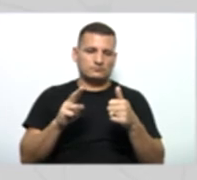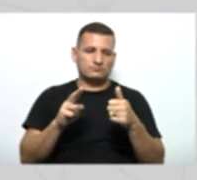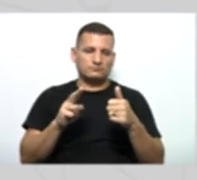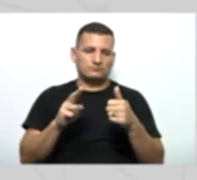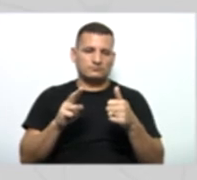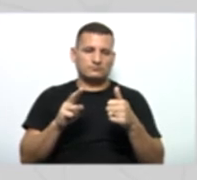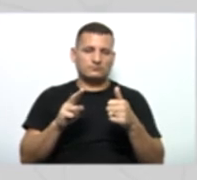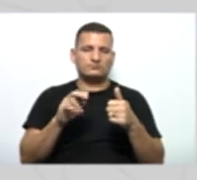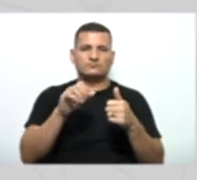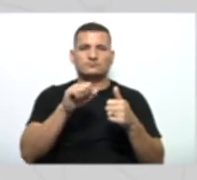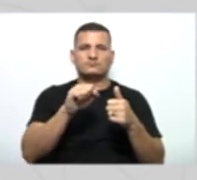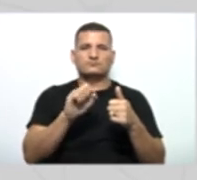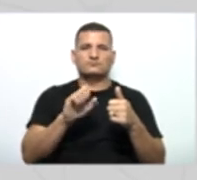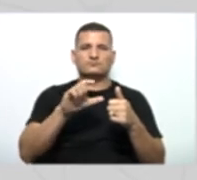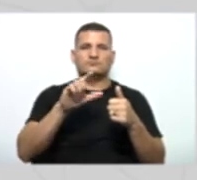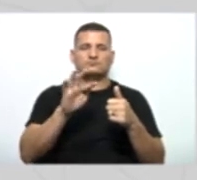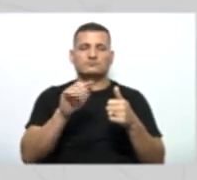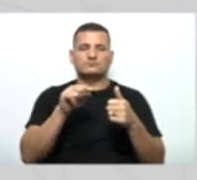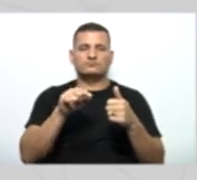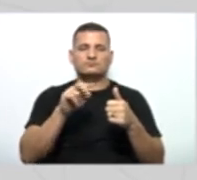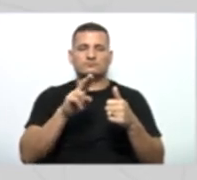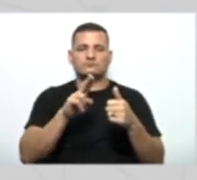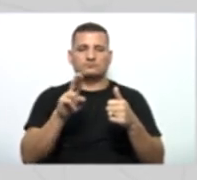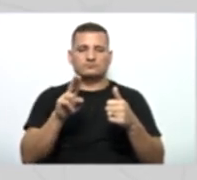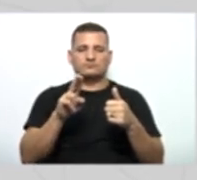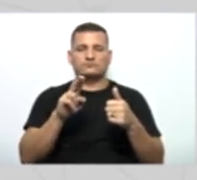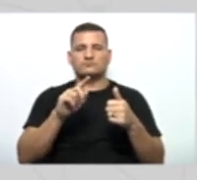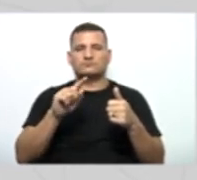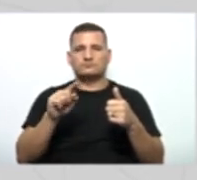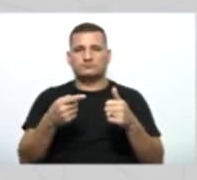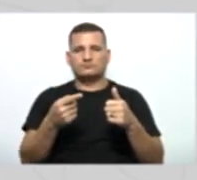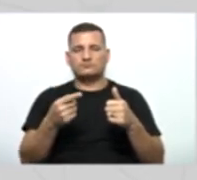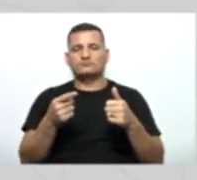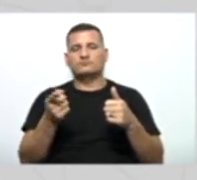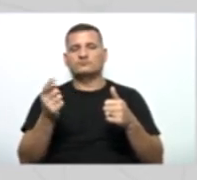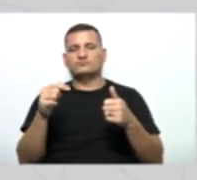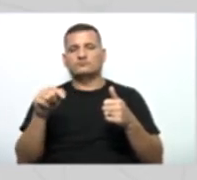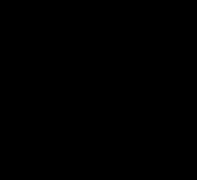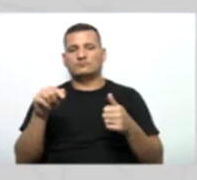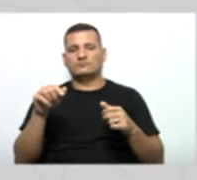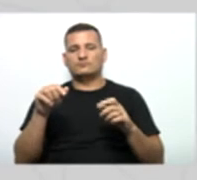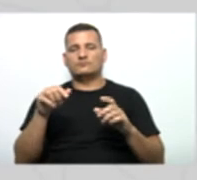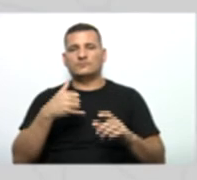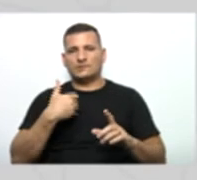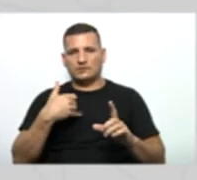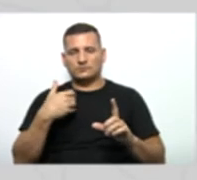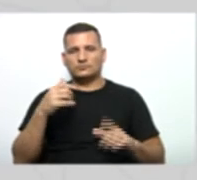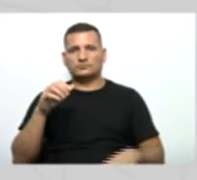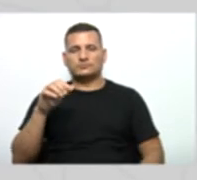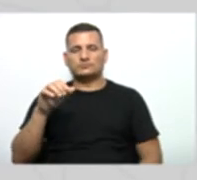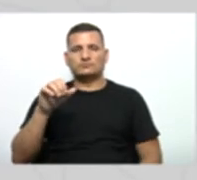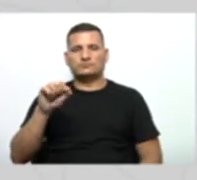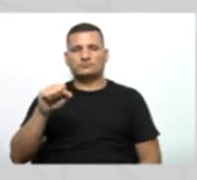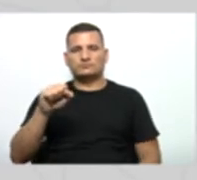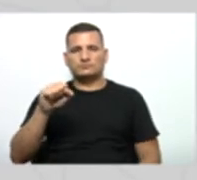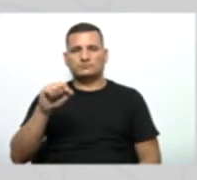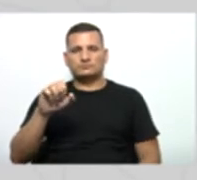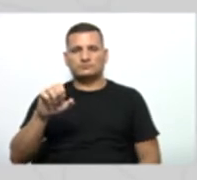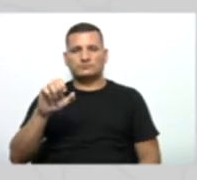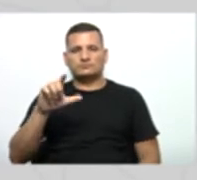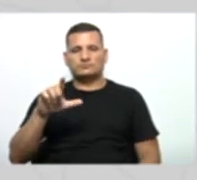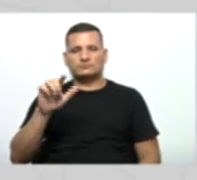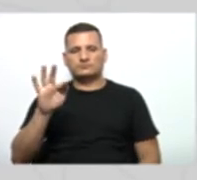ó, self.nome, vírgula. O segundo não é a idade, então nós temos aqui, ó,